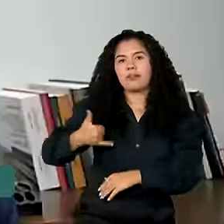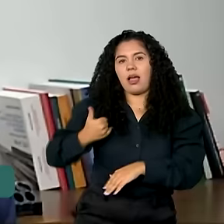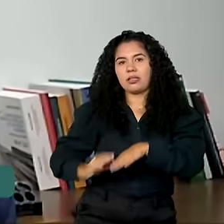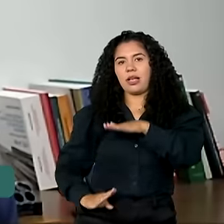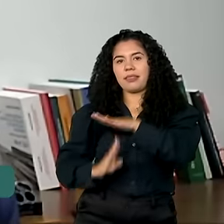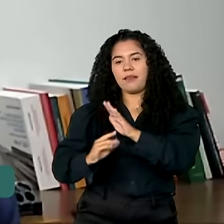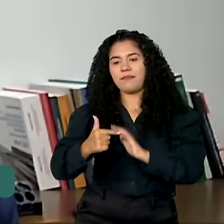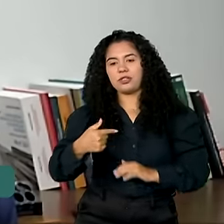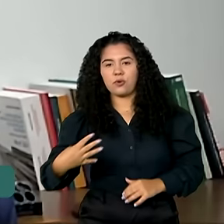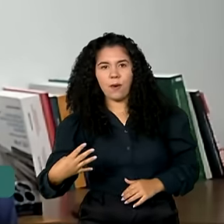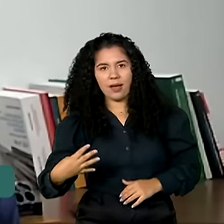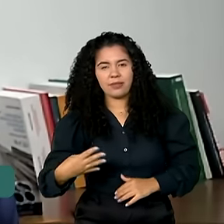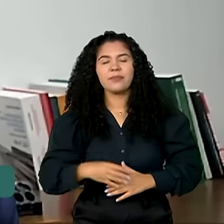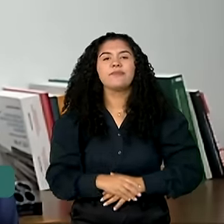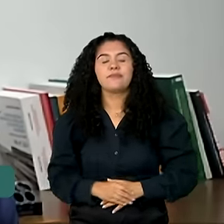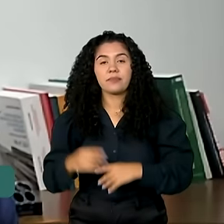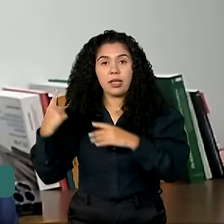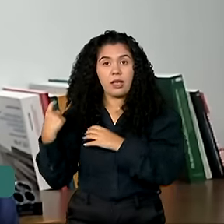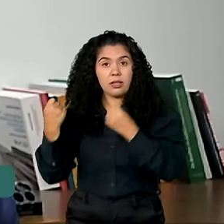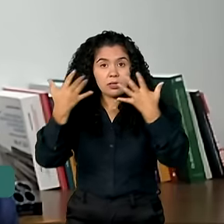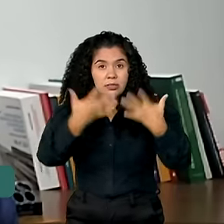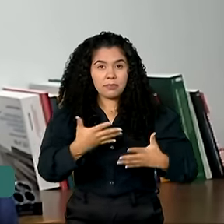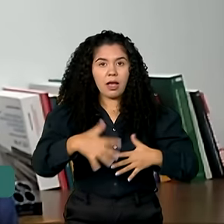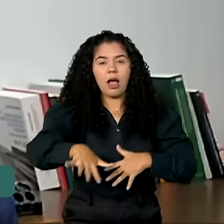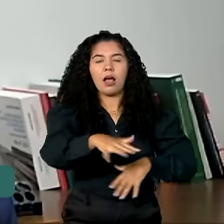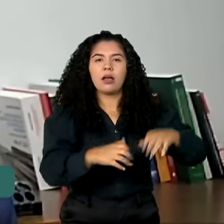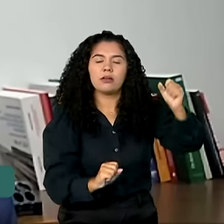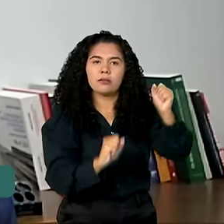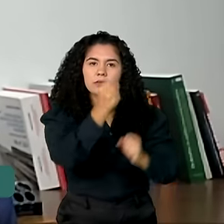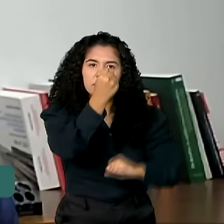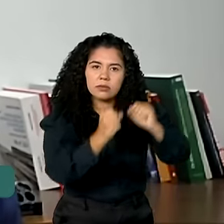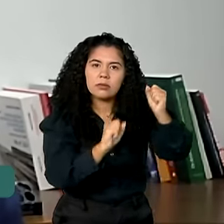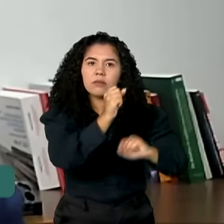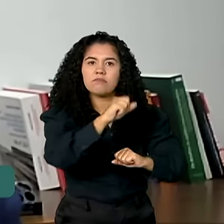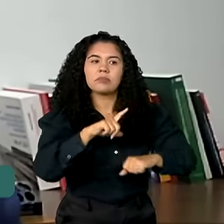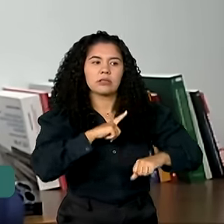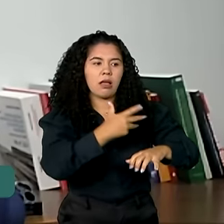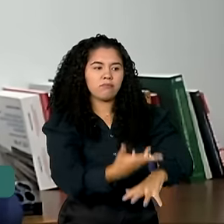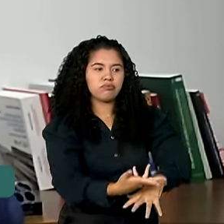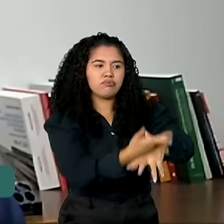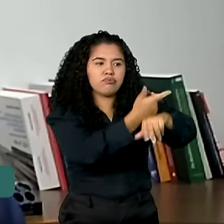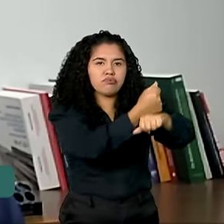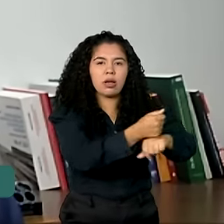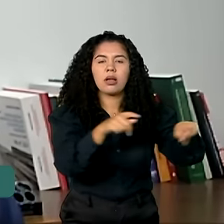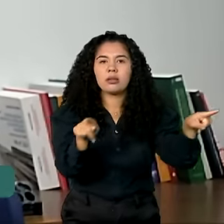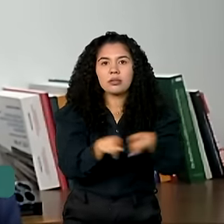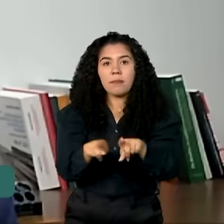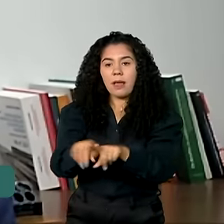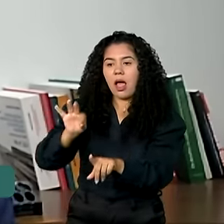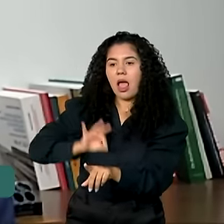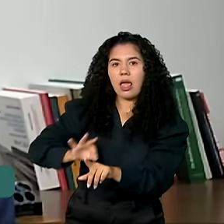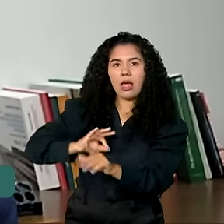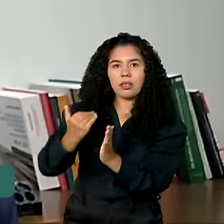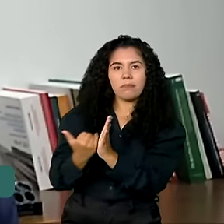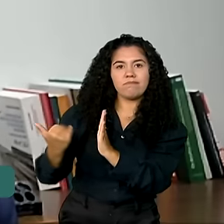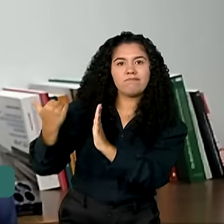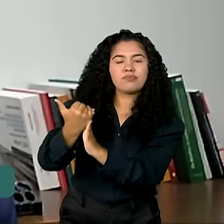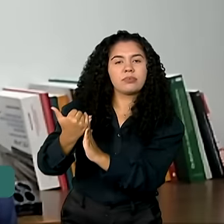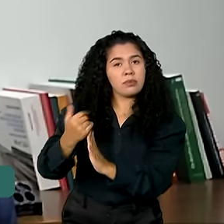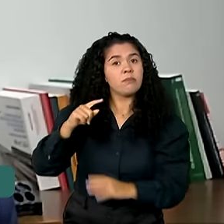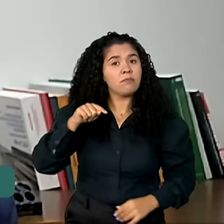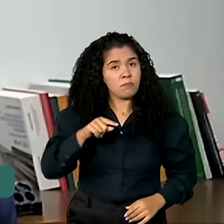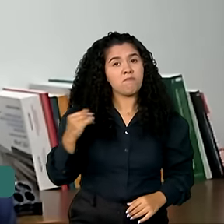idade. Então, o emprego industrial, em geral, ele tem uma maior qualificação e uma renda mais elevada, o que é